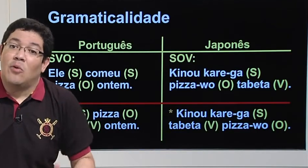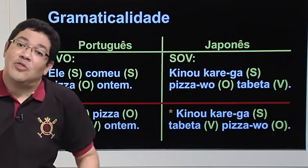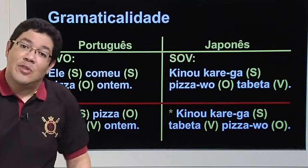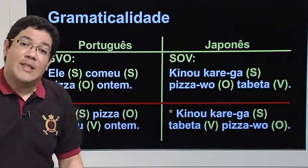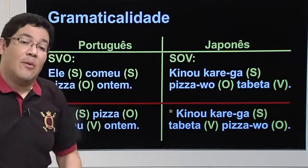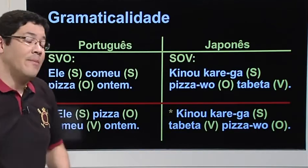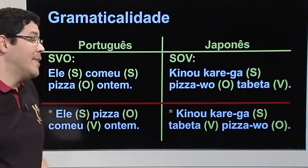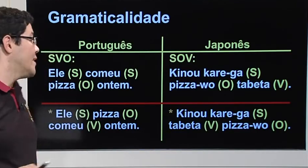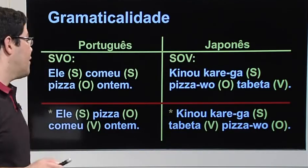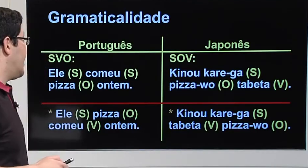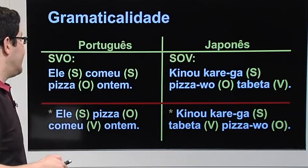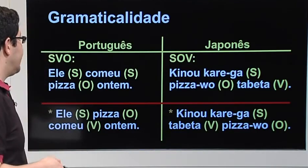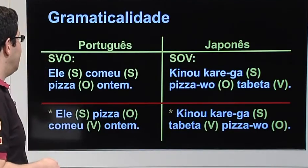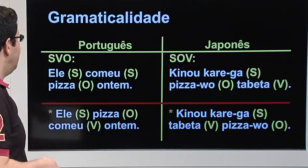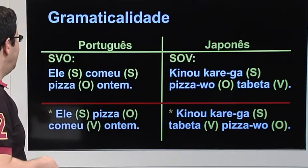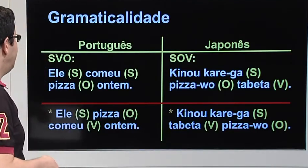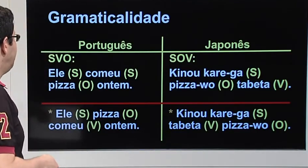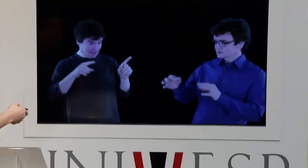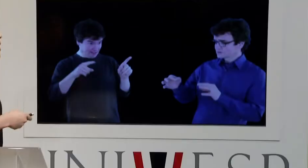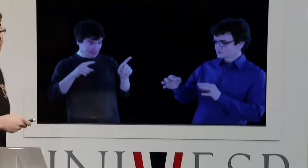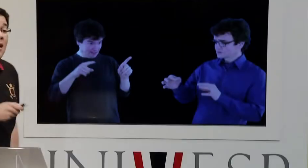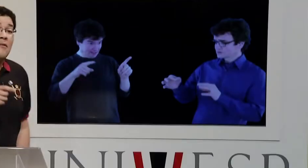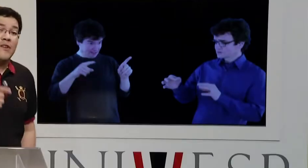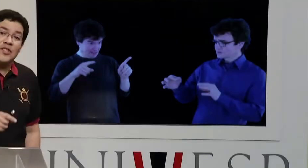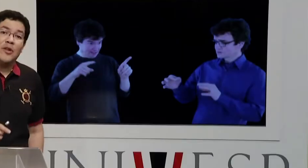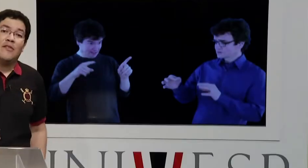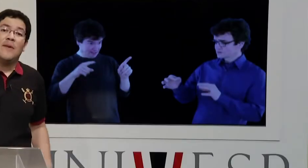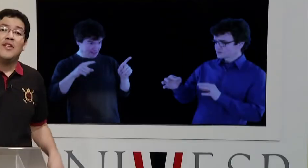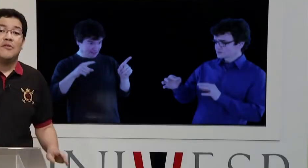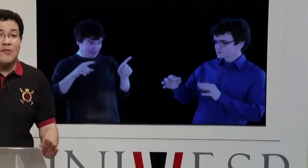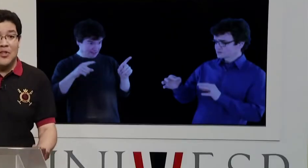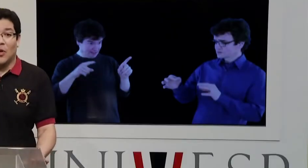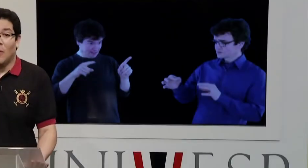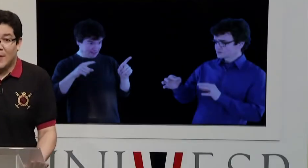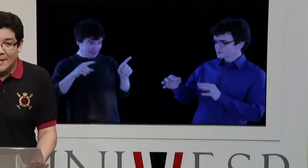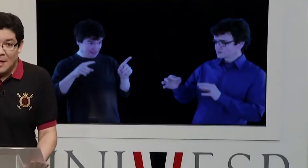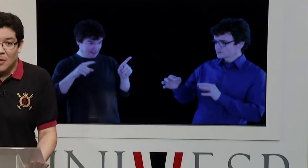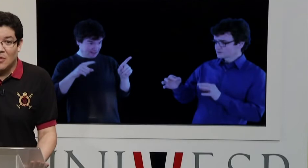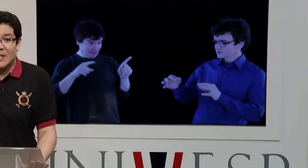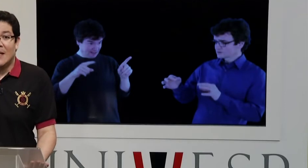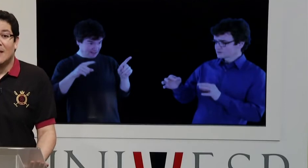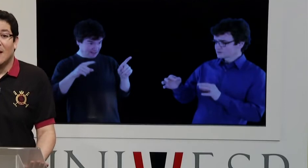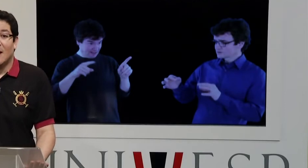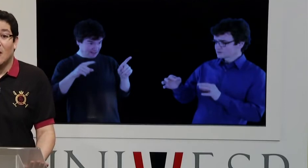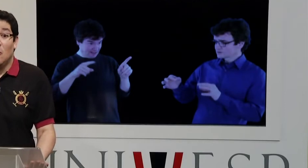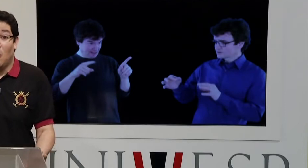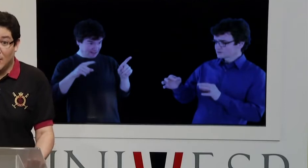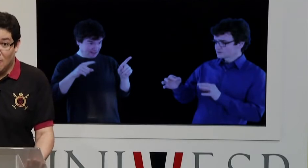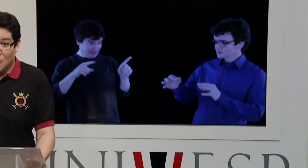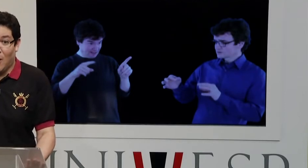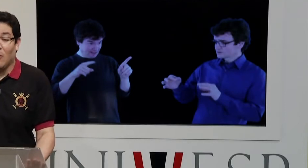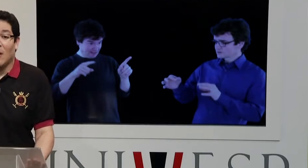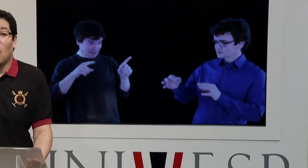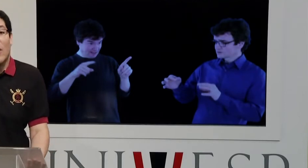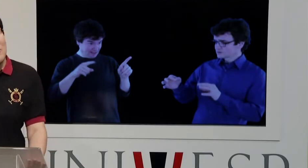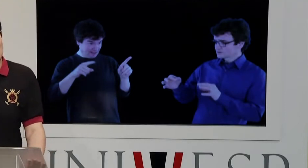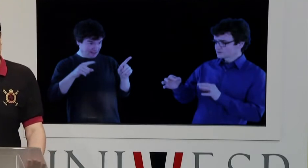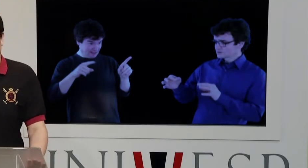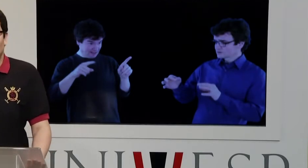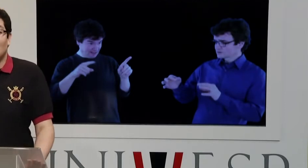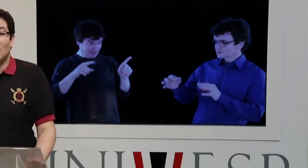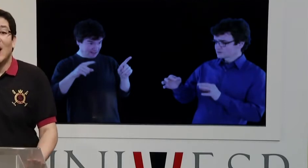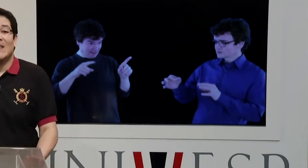na construção das frases. Vejam novamente um vídeo que eu apresentei para vocês em uma outra videoaula,